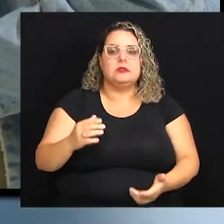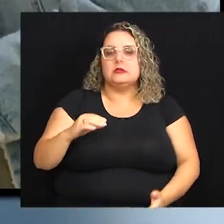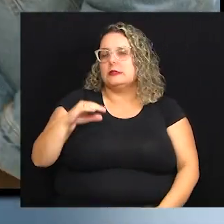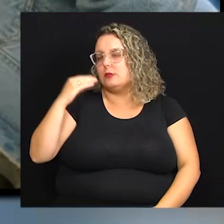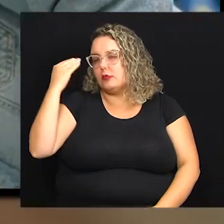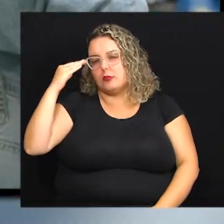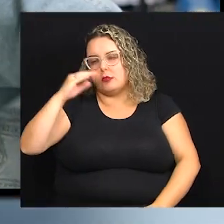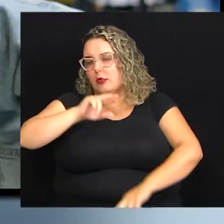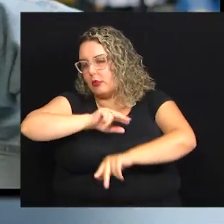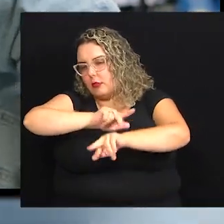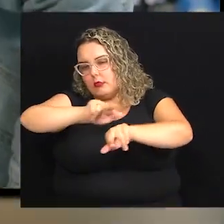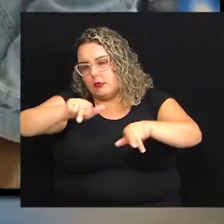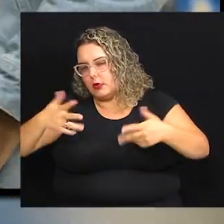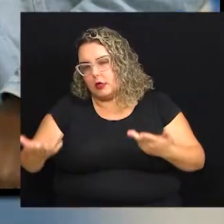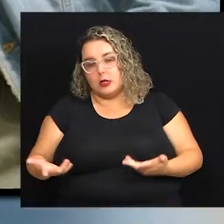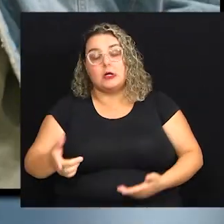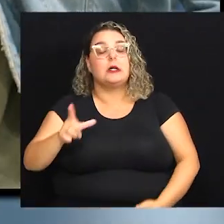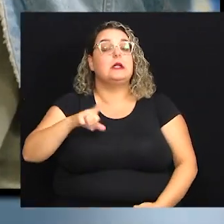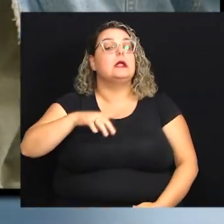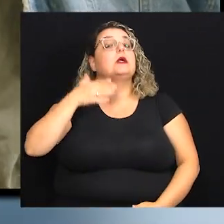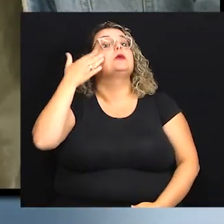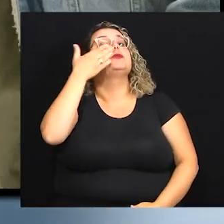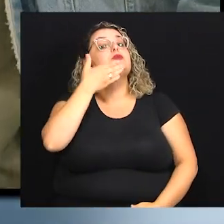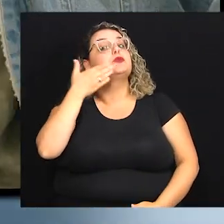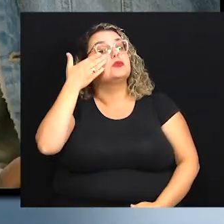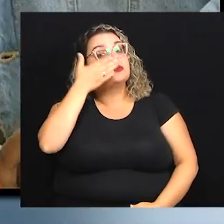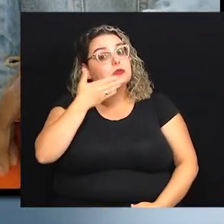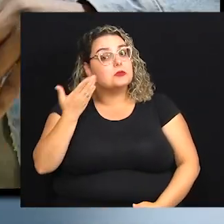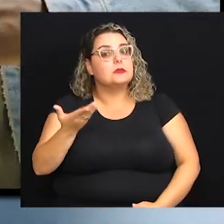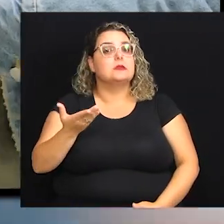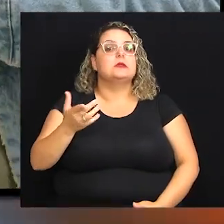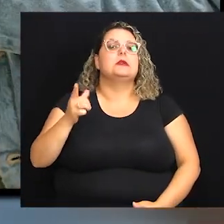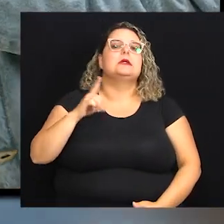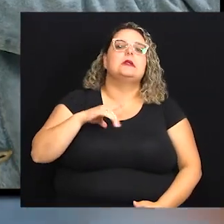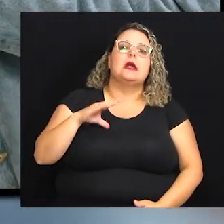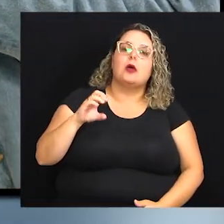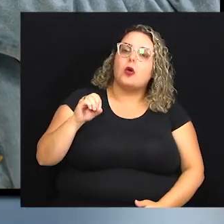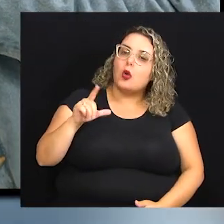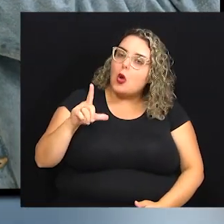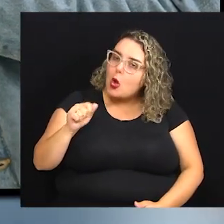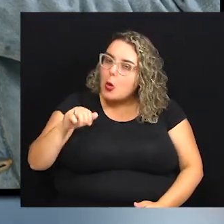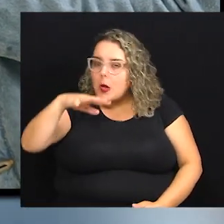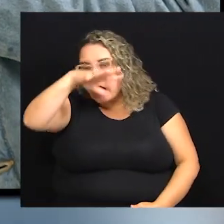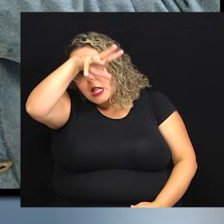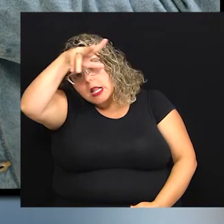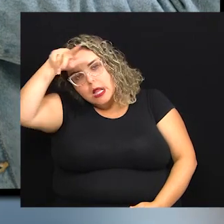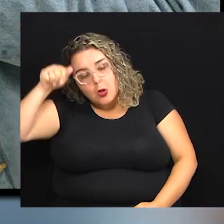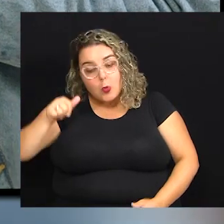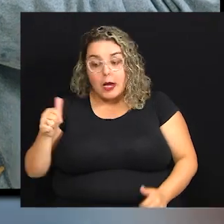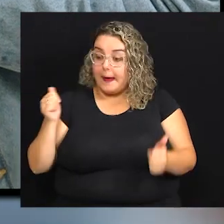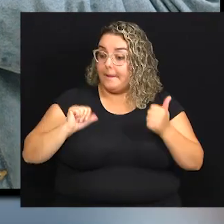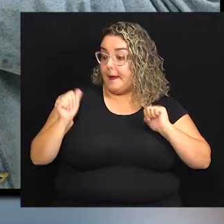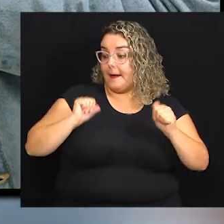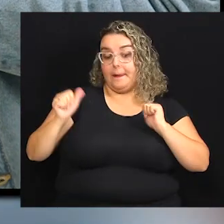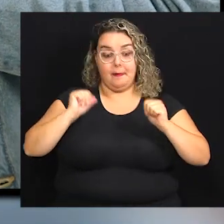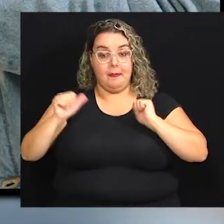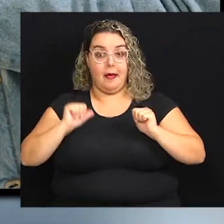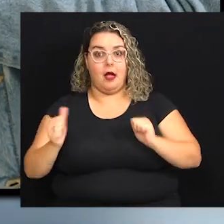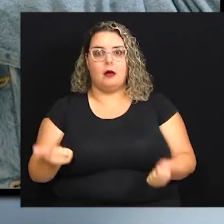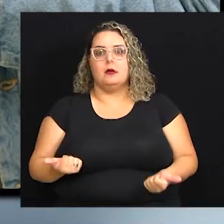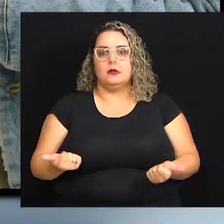são refrigerantes, que têm açúcar e tem a cola, tem o guaraná, que agitam